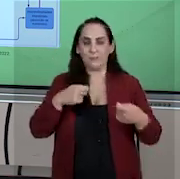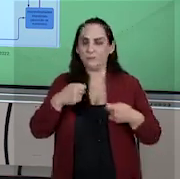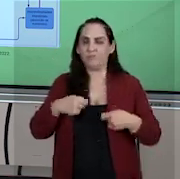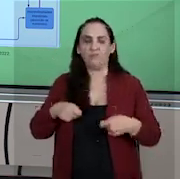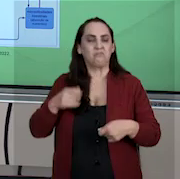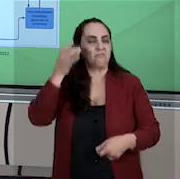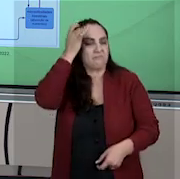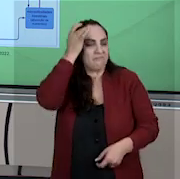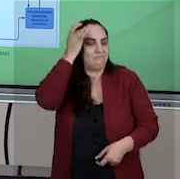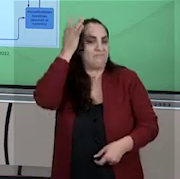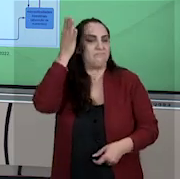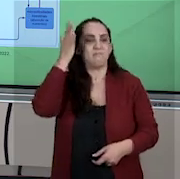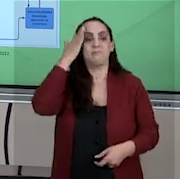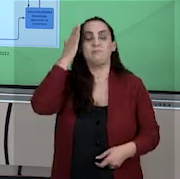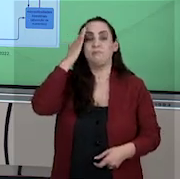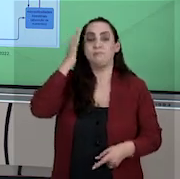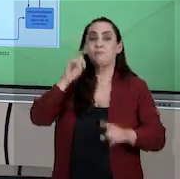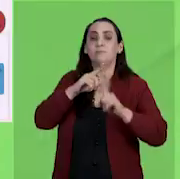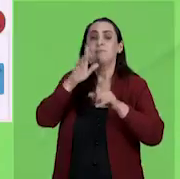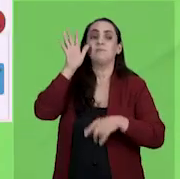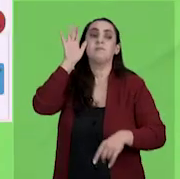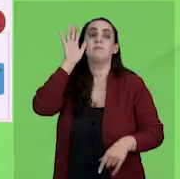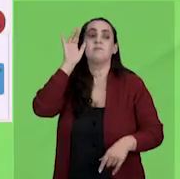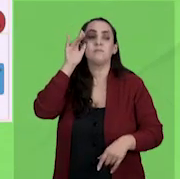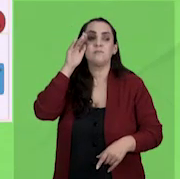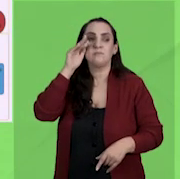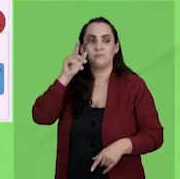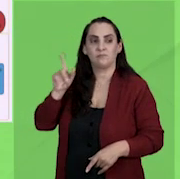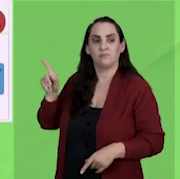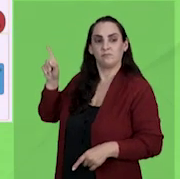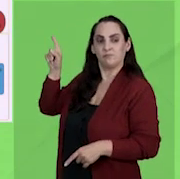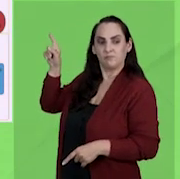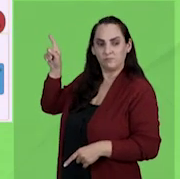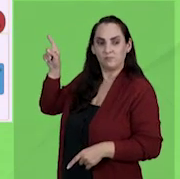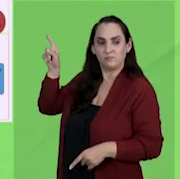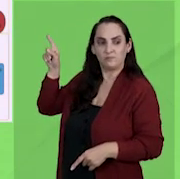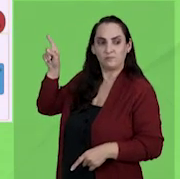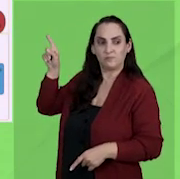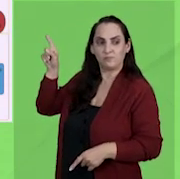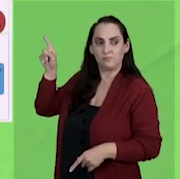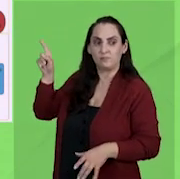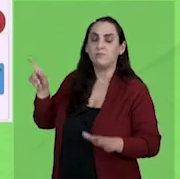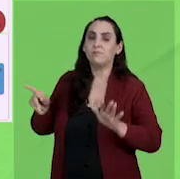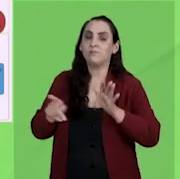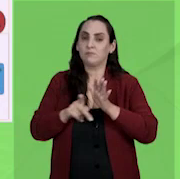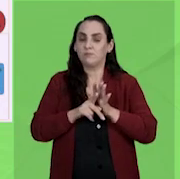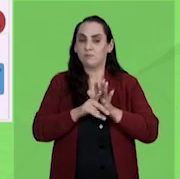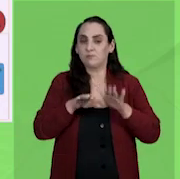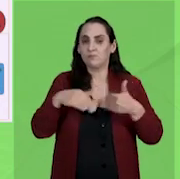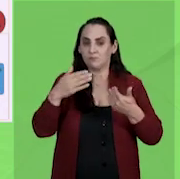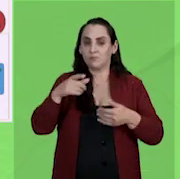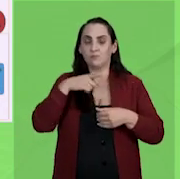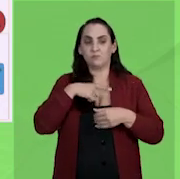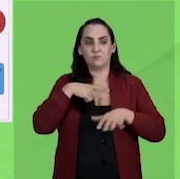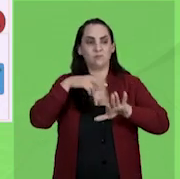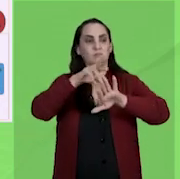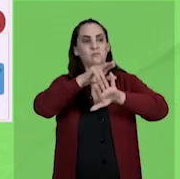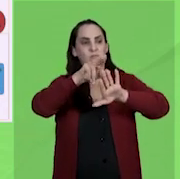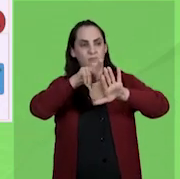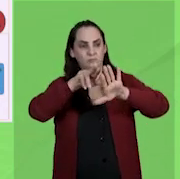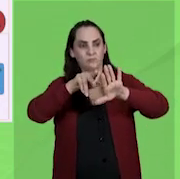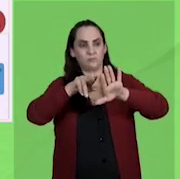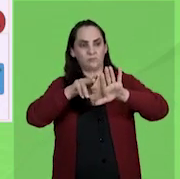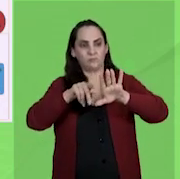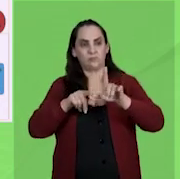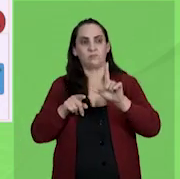de entender, mas observe aqui comigo. O sistema digestório, ele é formado, né, por diversos órgãos. Tá até aqui, ó, no